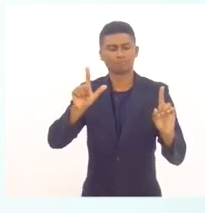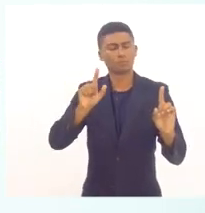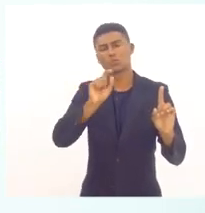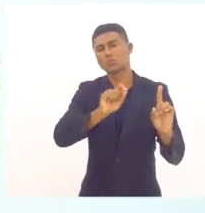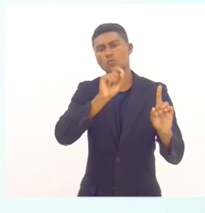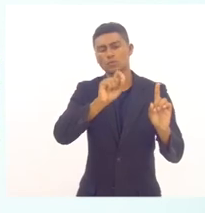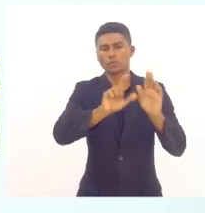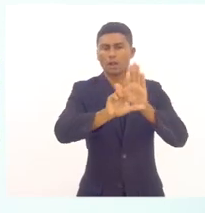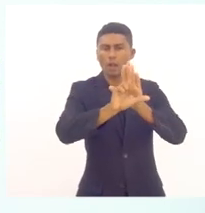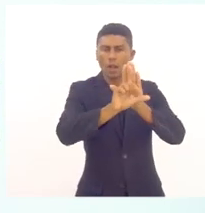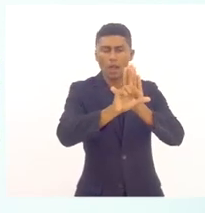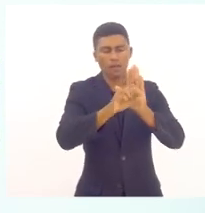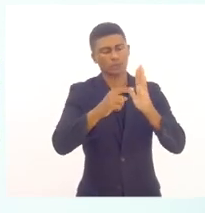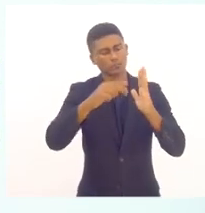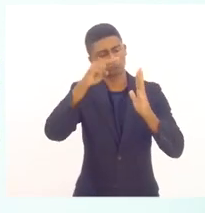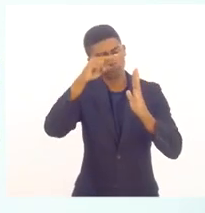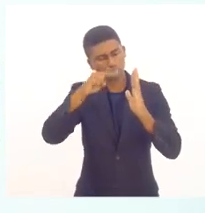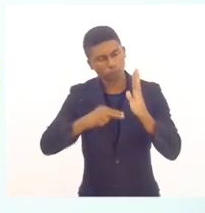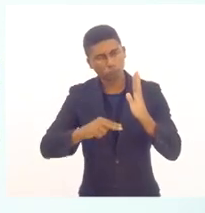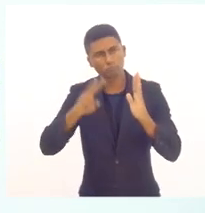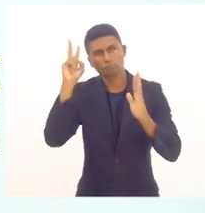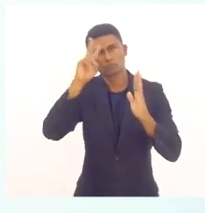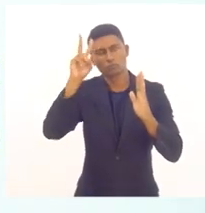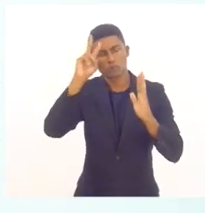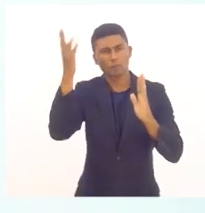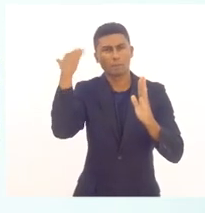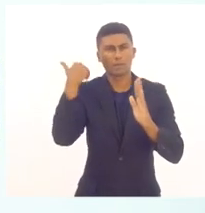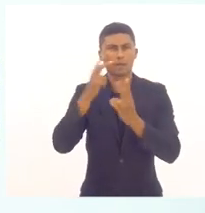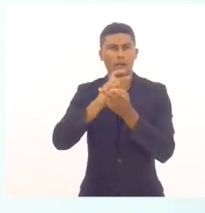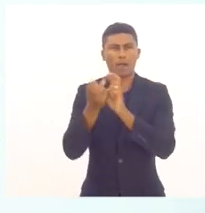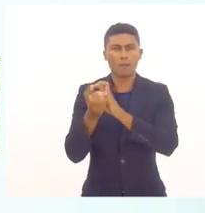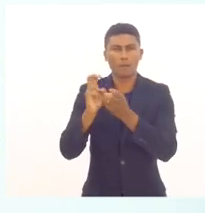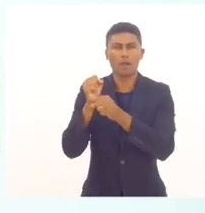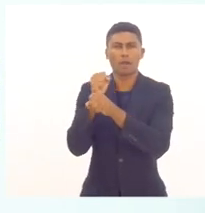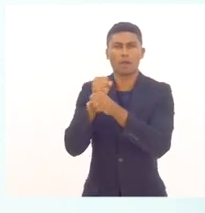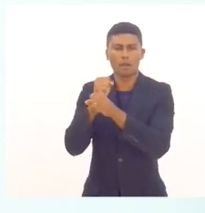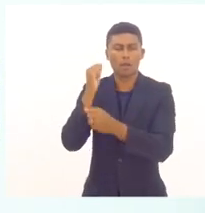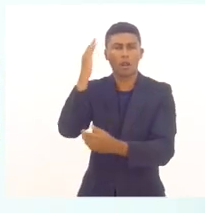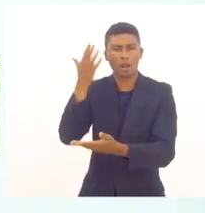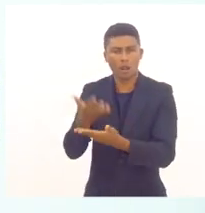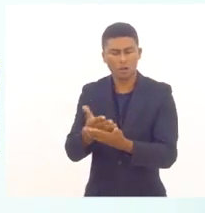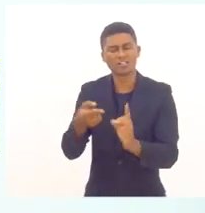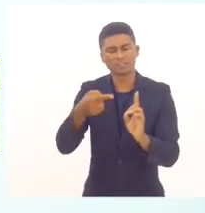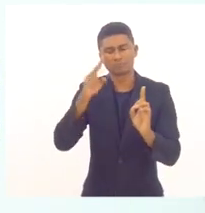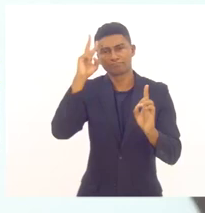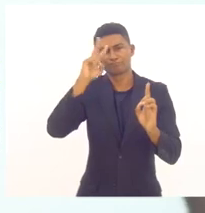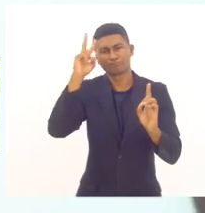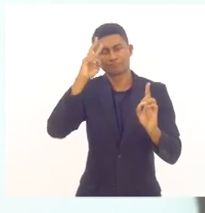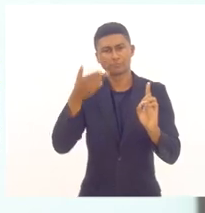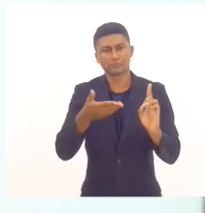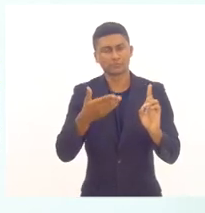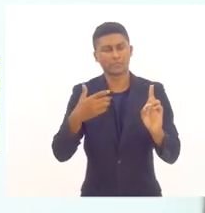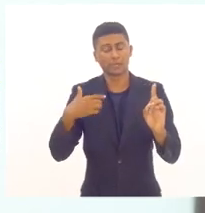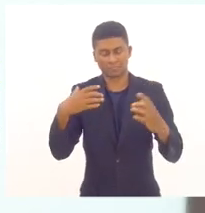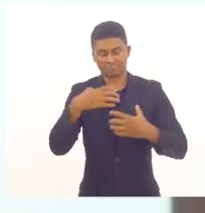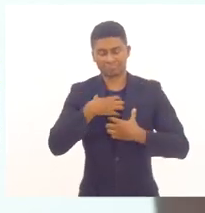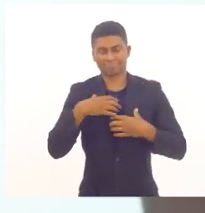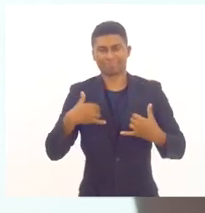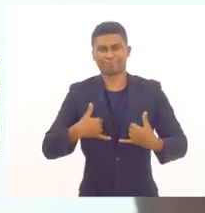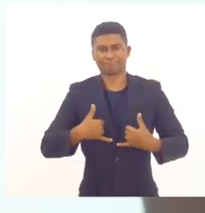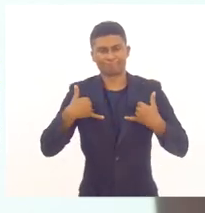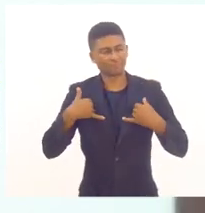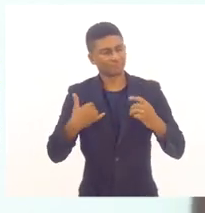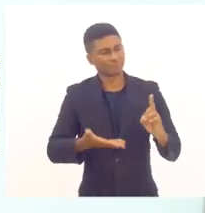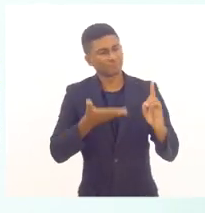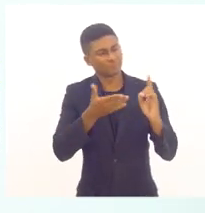leis e as situações vividas pela capoeira ao longo dos seus anos de existência. É uma honra, mestre Paulão, militar ao